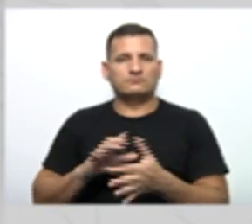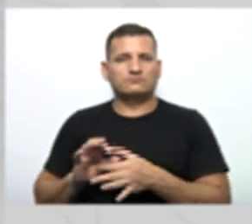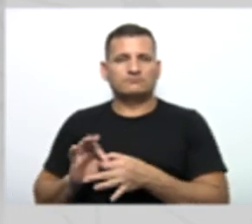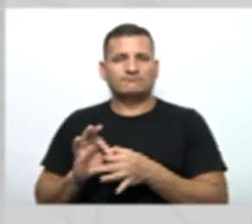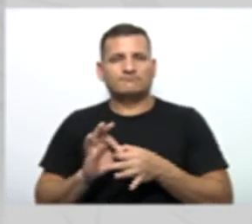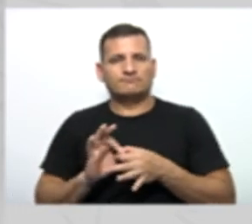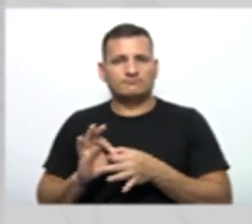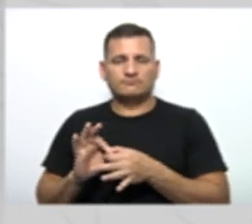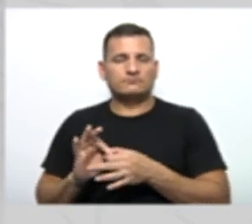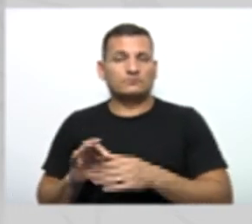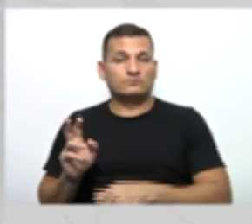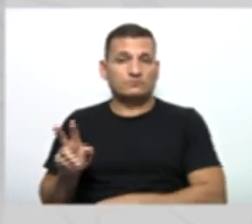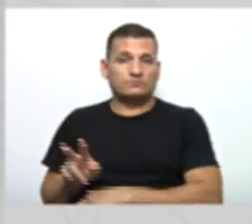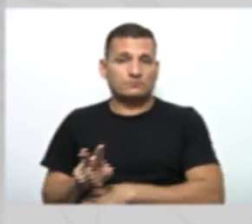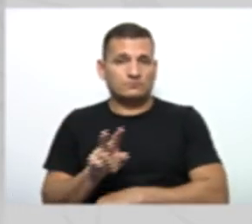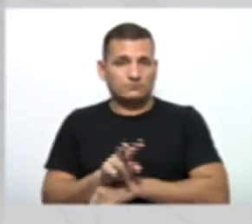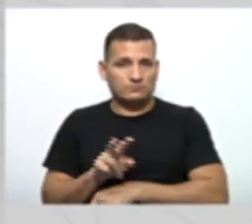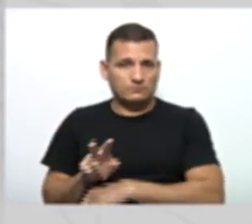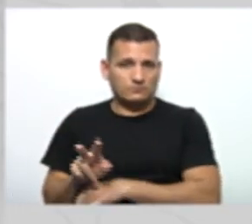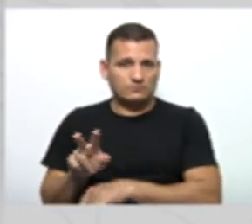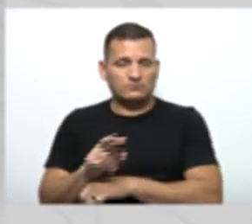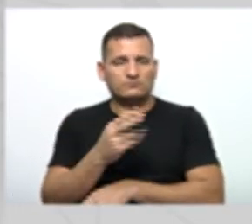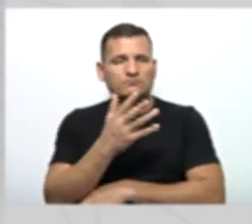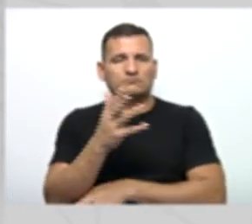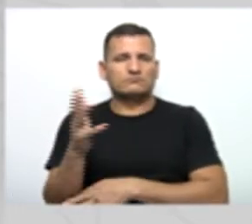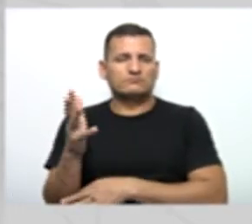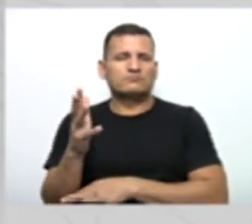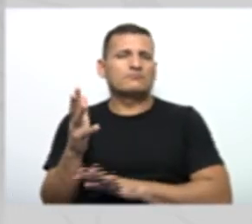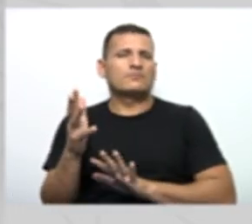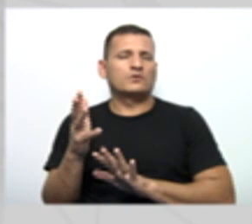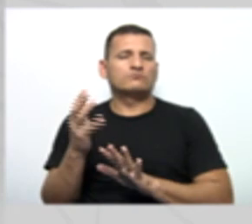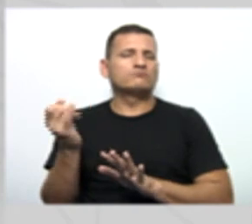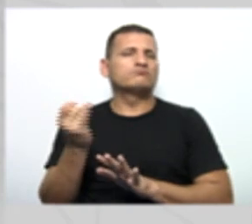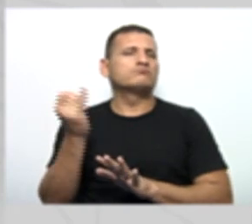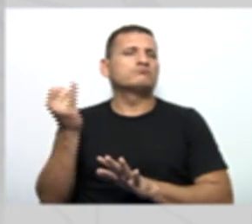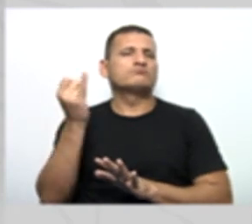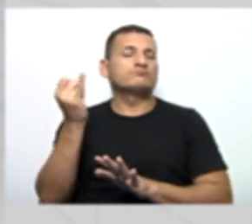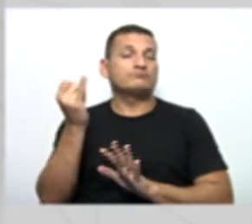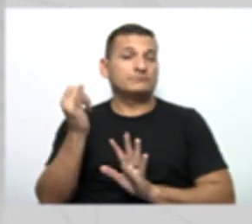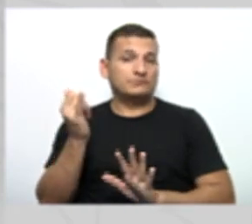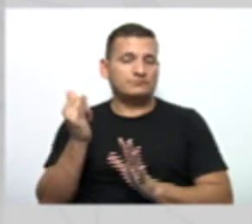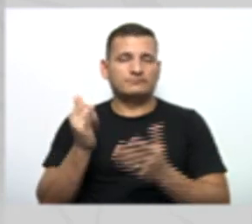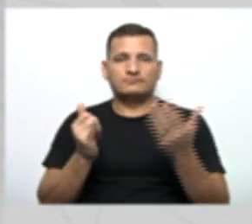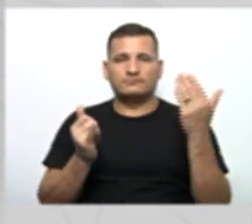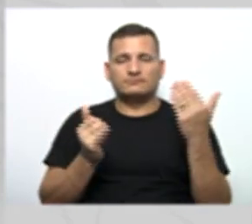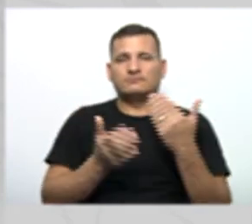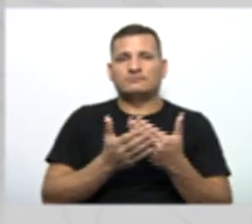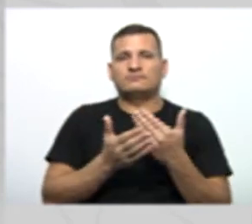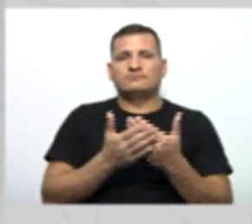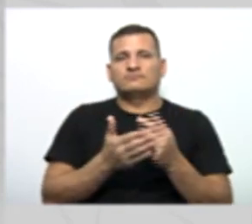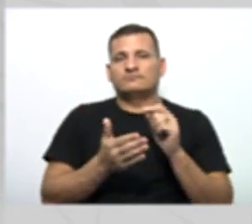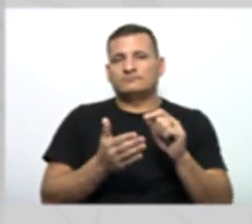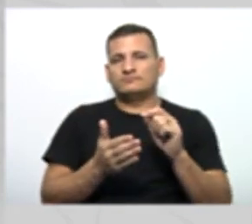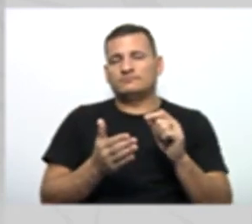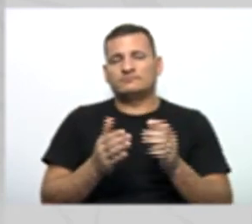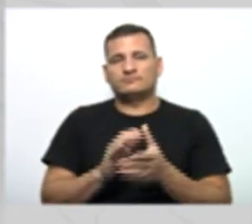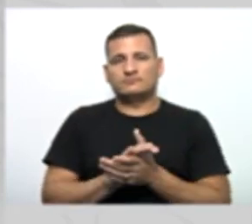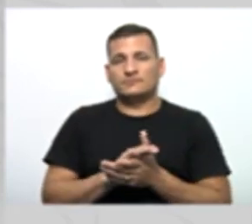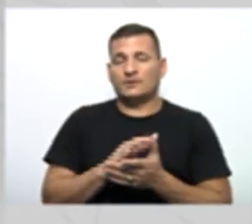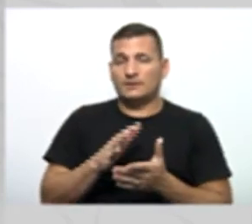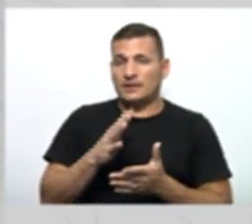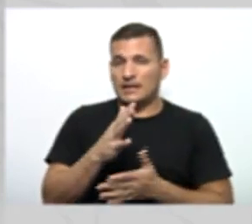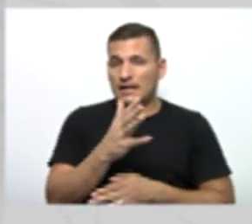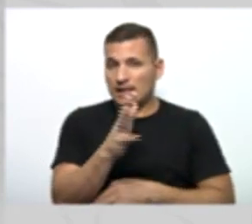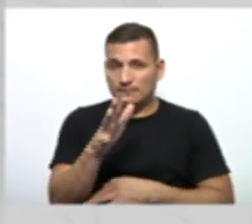ambiente e qual a importância disso. Nós vimos na aula passada que o meio ambiente, quando ele